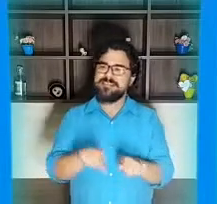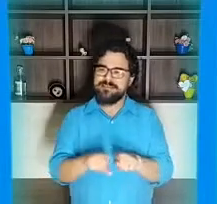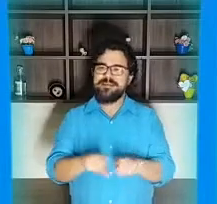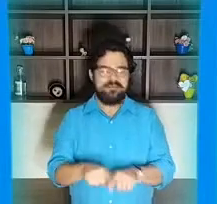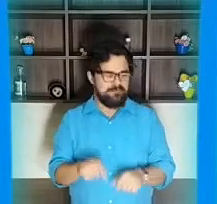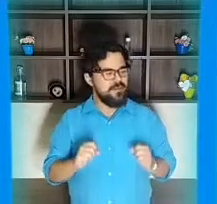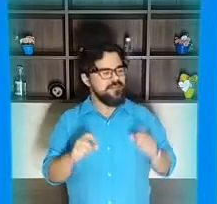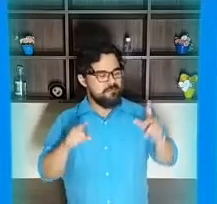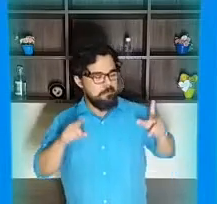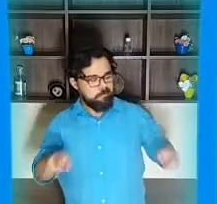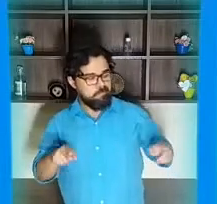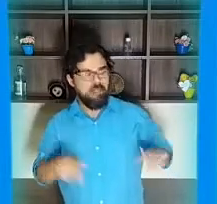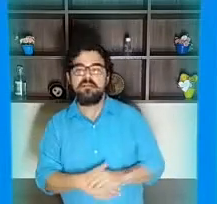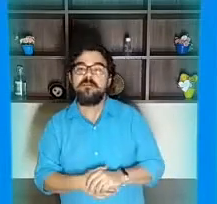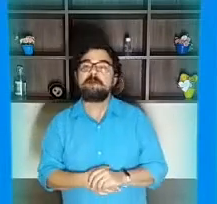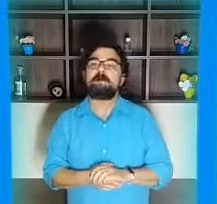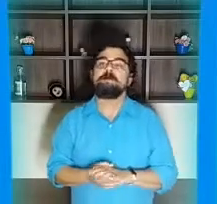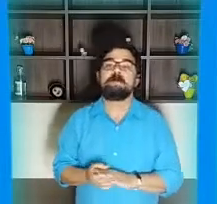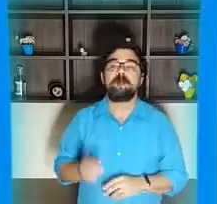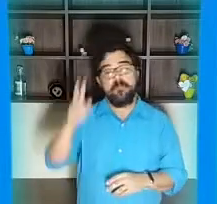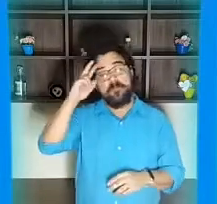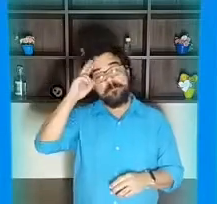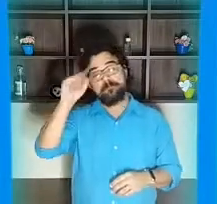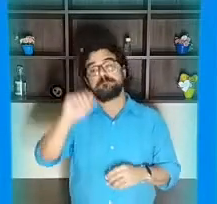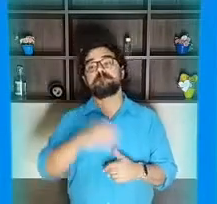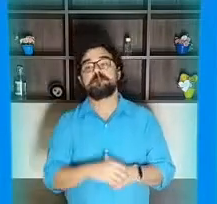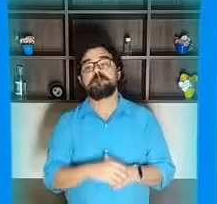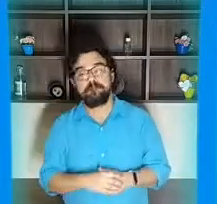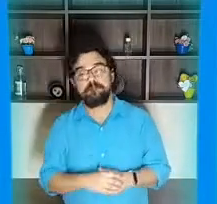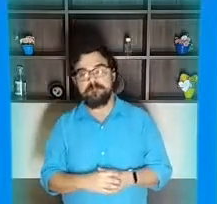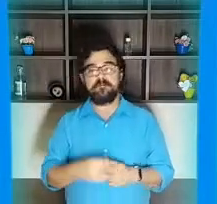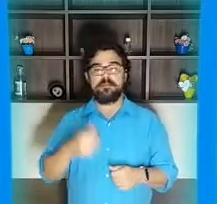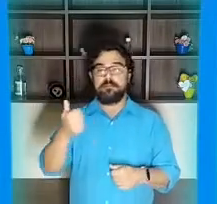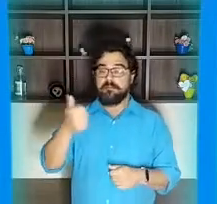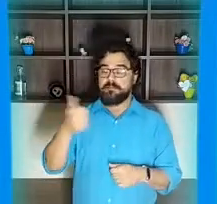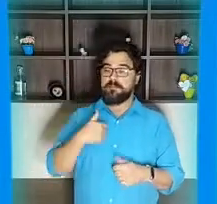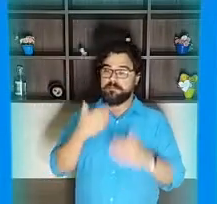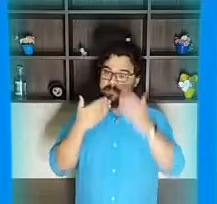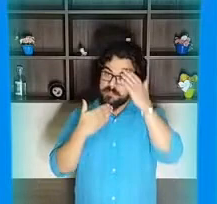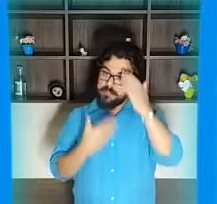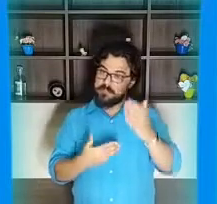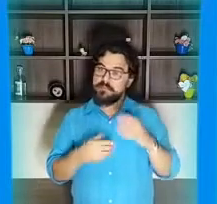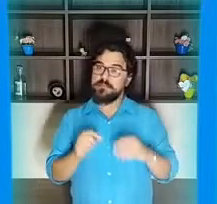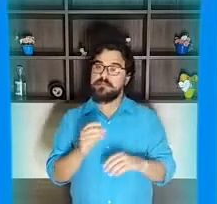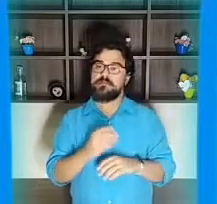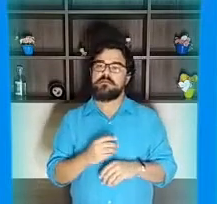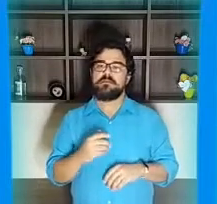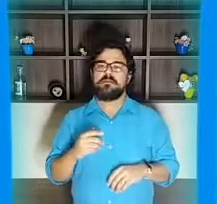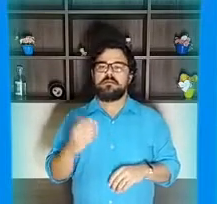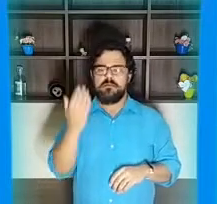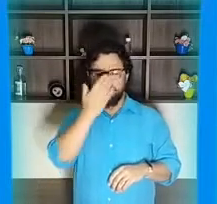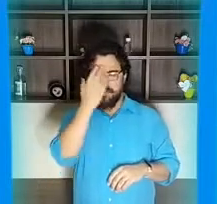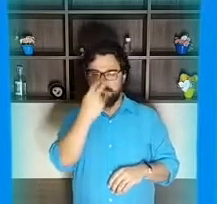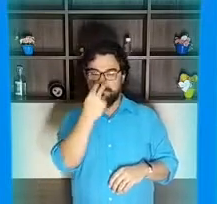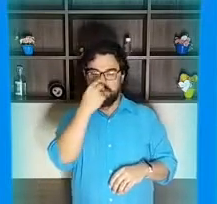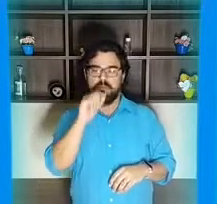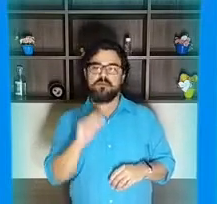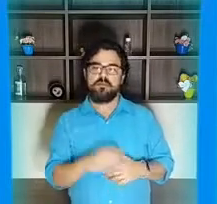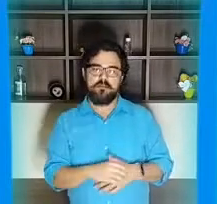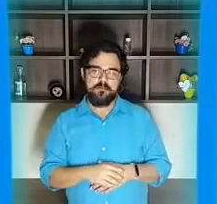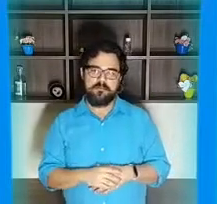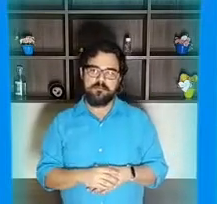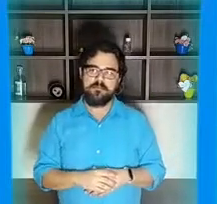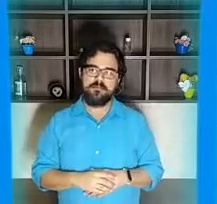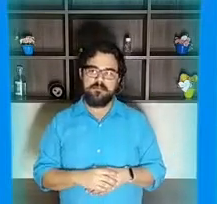Conta aí um pouquinho do seu trabalho, Denis. Primeiro, mas deixa eu agradecer, que olha ali, atrás dele, não dá pra ver, mas eu sei que sabe. A logo do Artune,